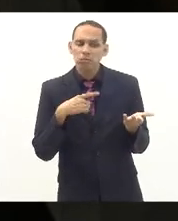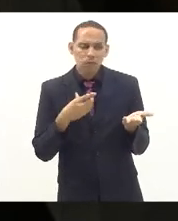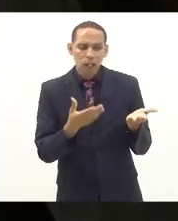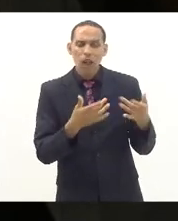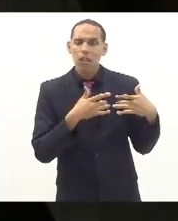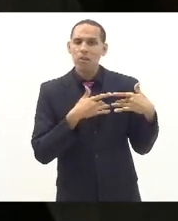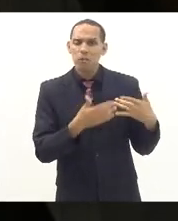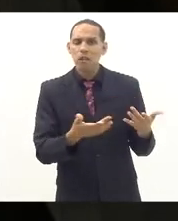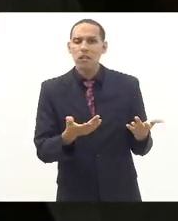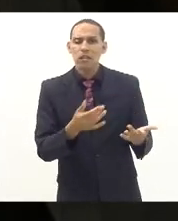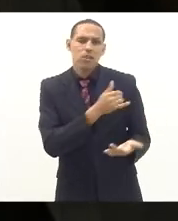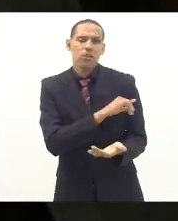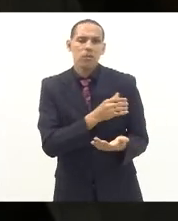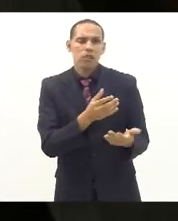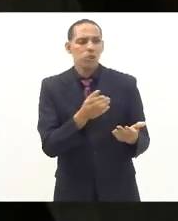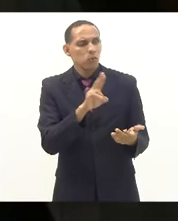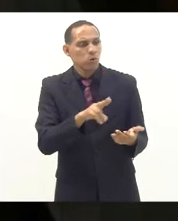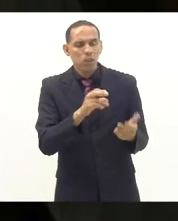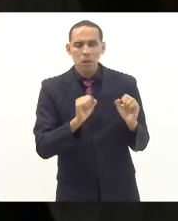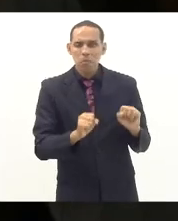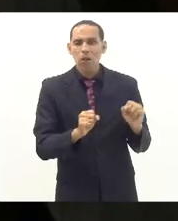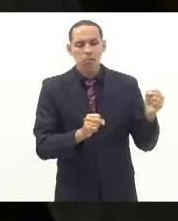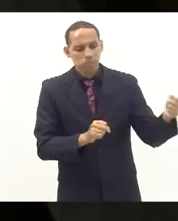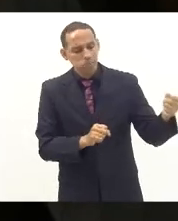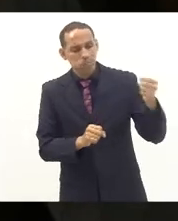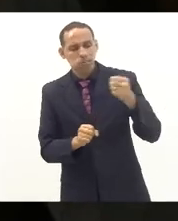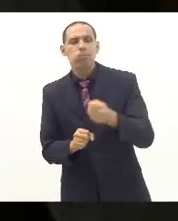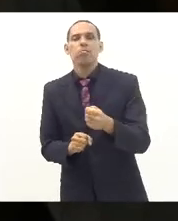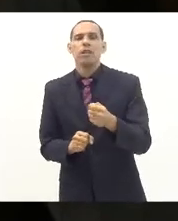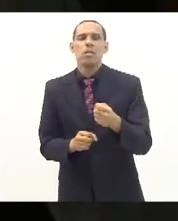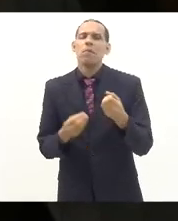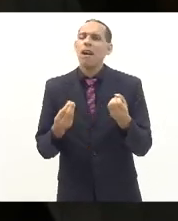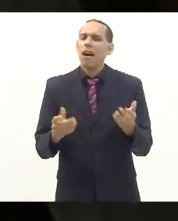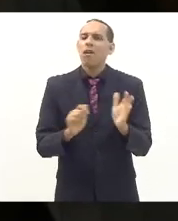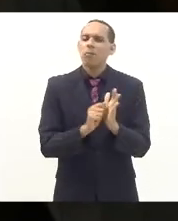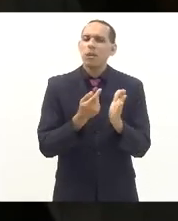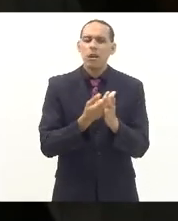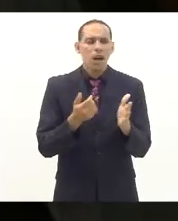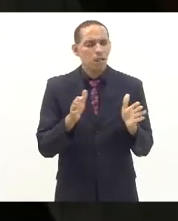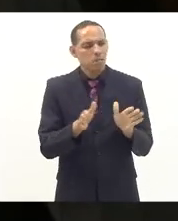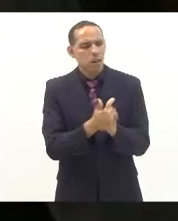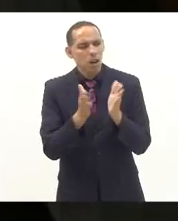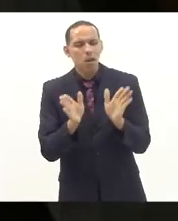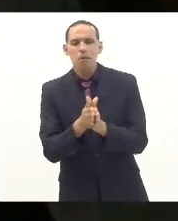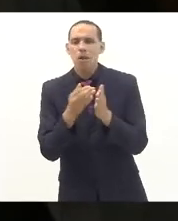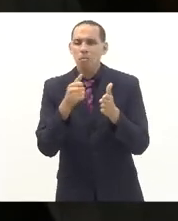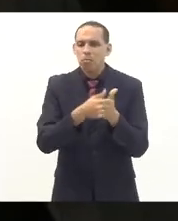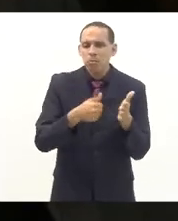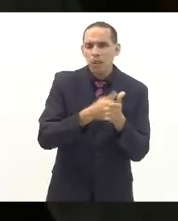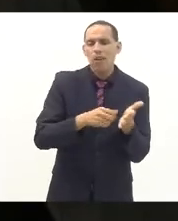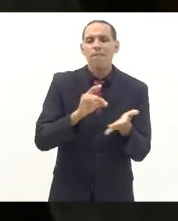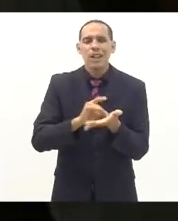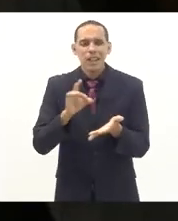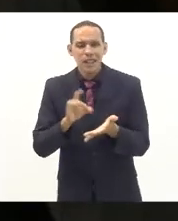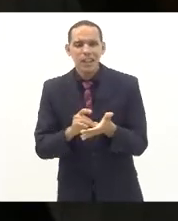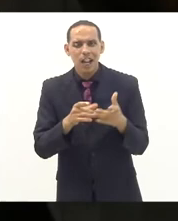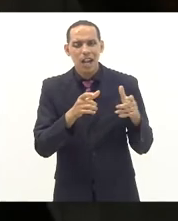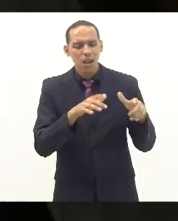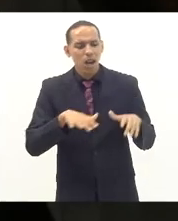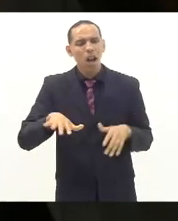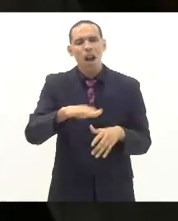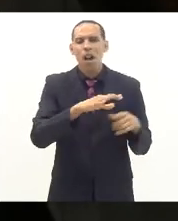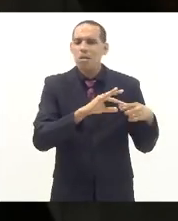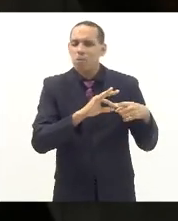do Estado do Rio de Janeiro para que se tenha uma agenda efetiva de enfrentamento à pobreza a miséria nos territórios